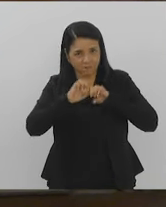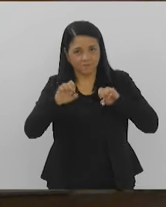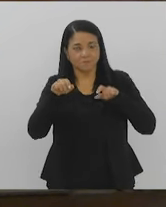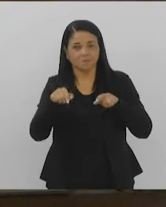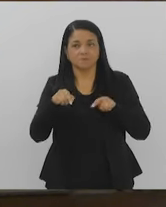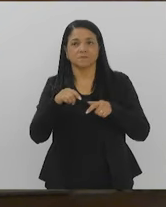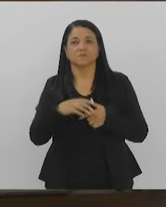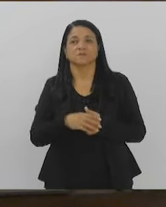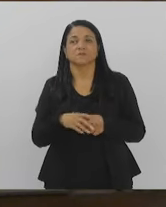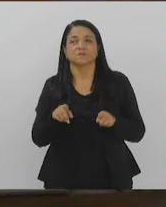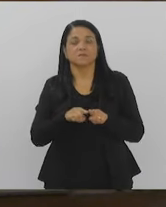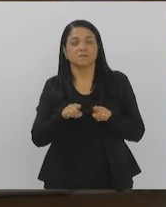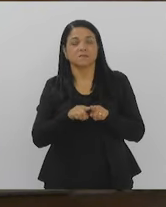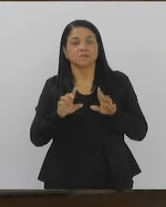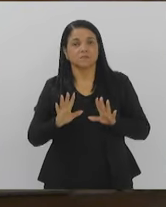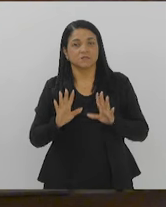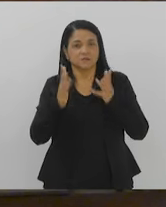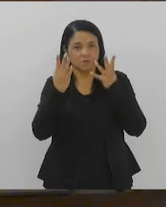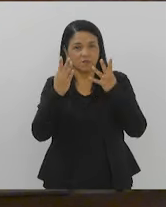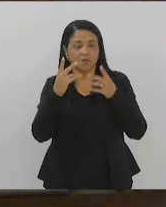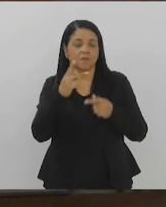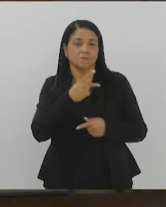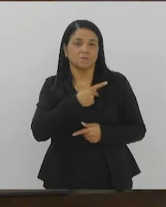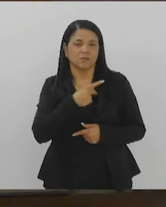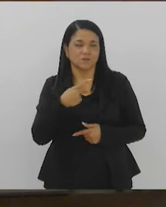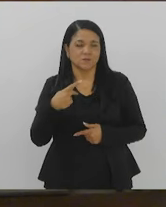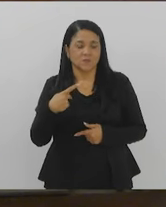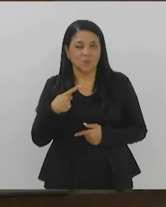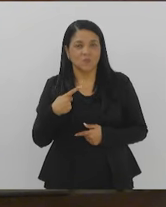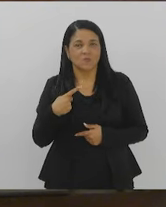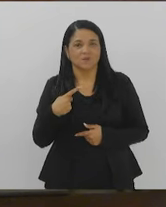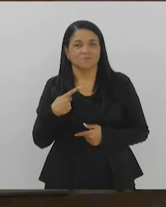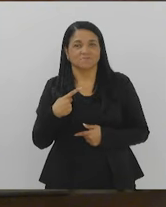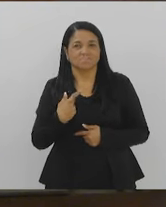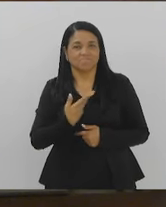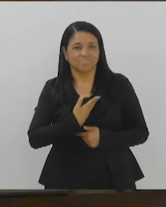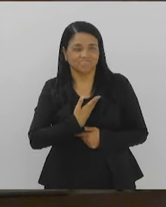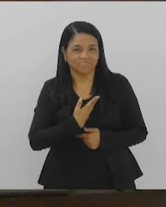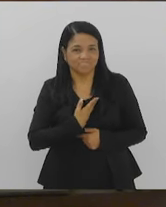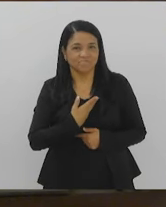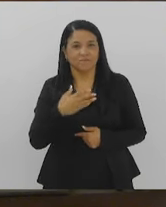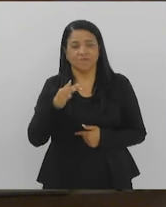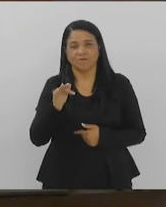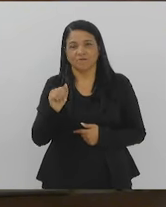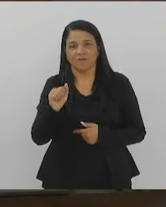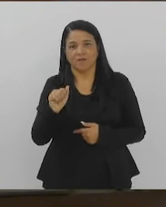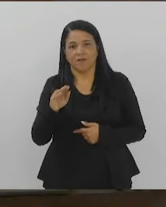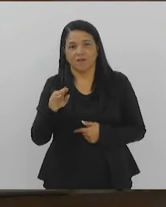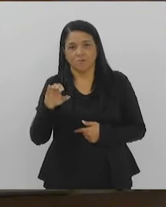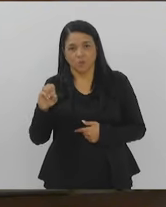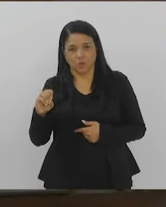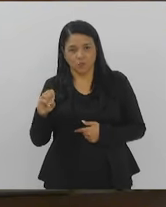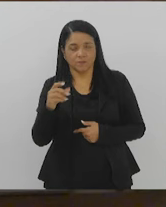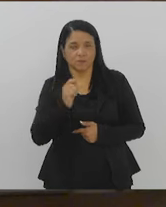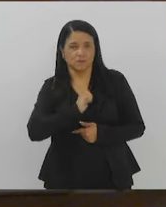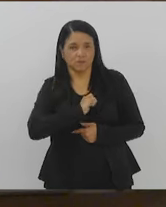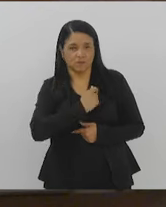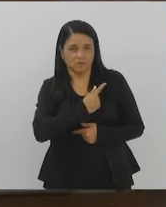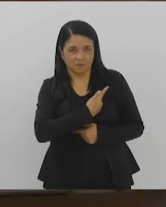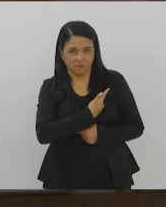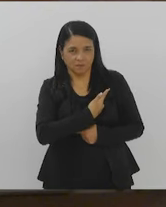queria saudar aqui alguns pastores muito próximos de mim, que é o pastor Fábio de São Gonçalo, da Assembleia de